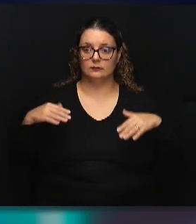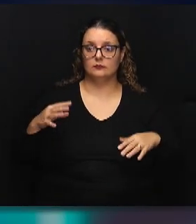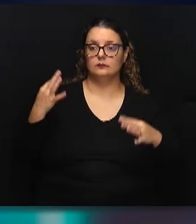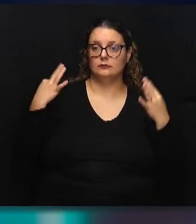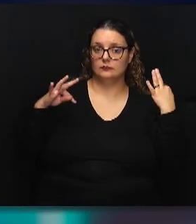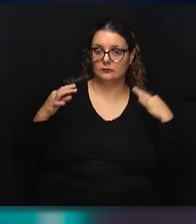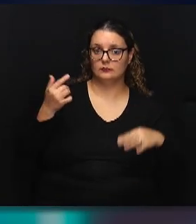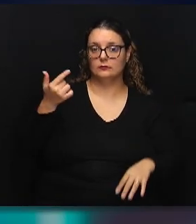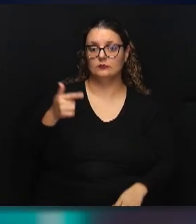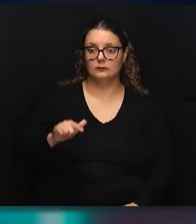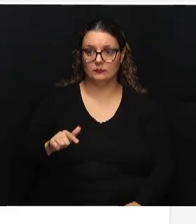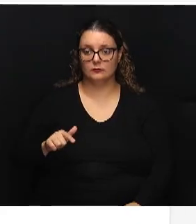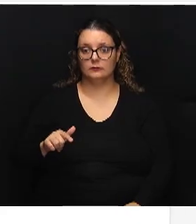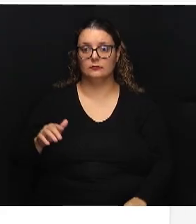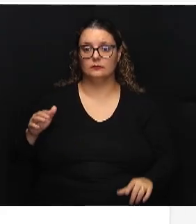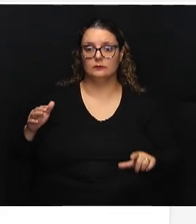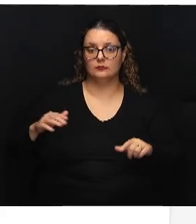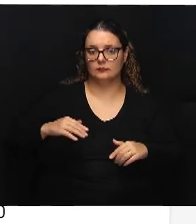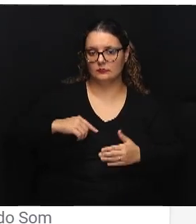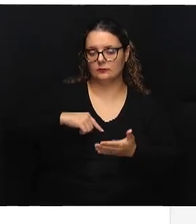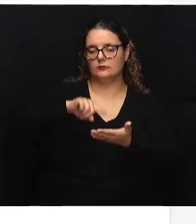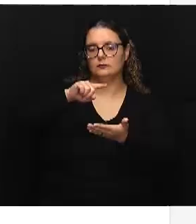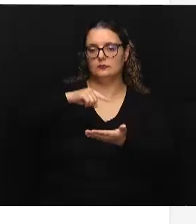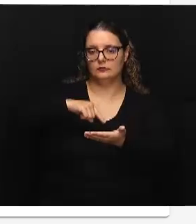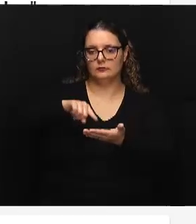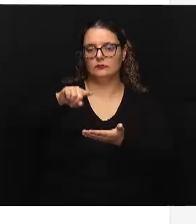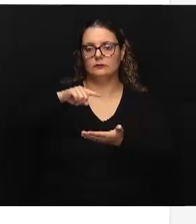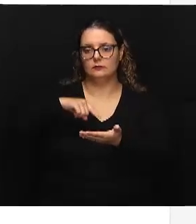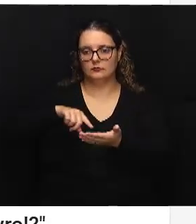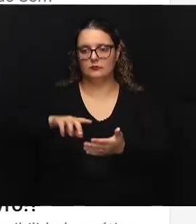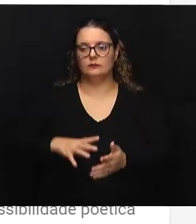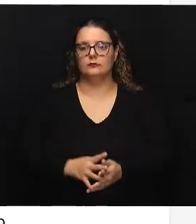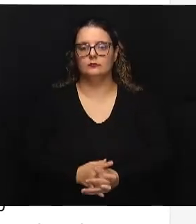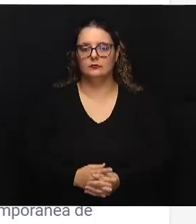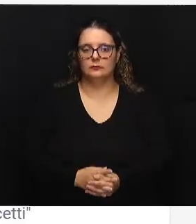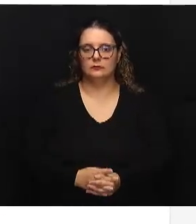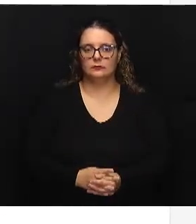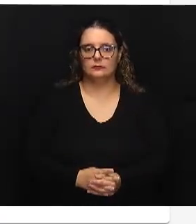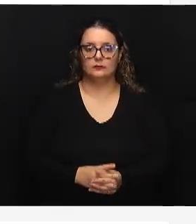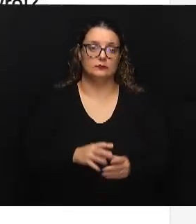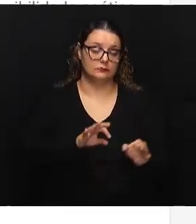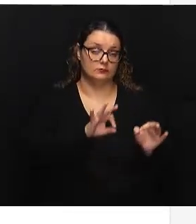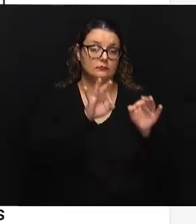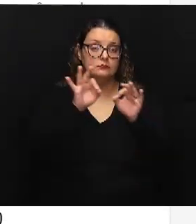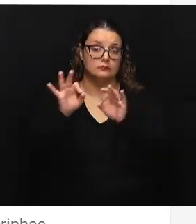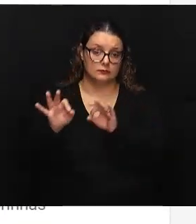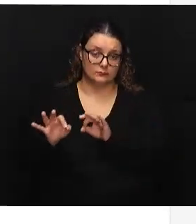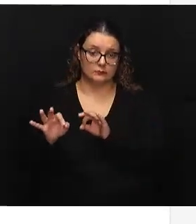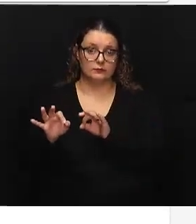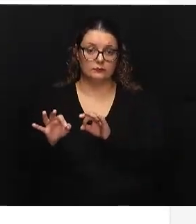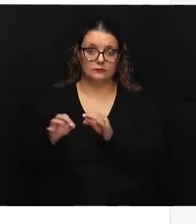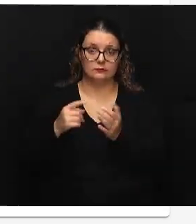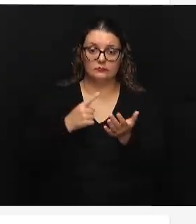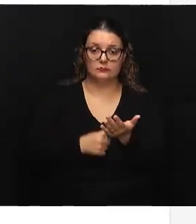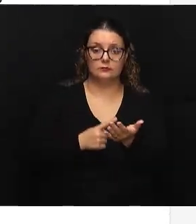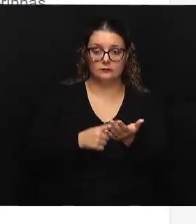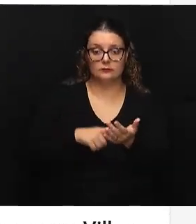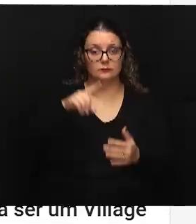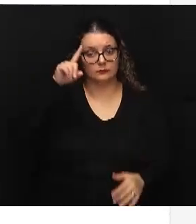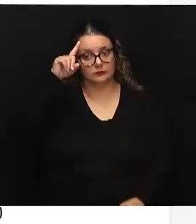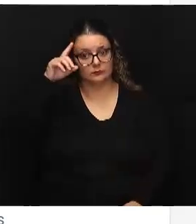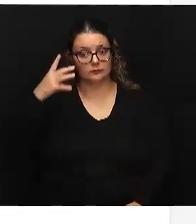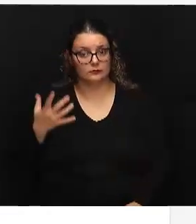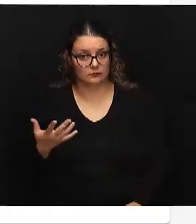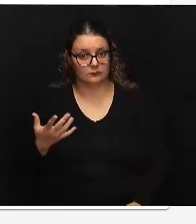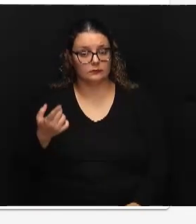E quando a pessoa rola a página, pode até descer um pouquinho, ela consegue acompanhar essa agenda por datas mesmo. Então,